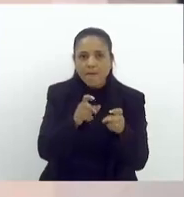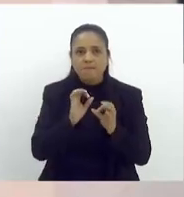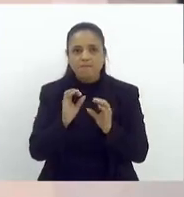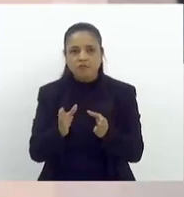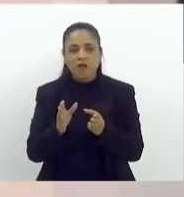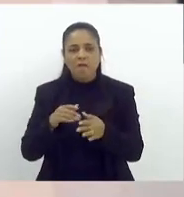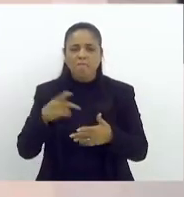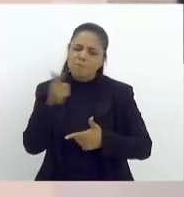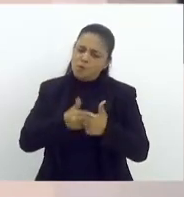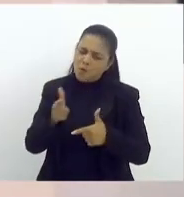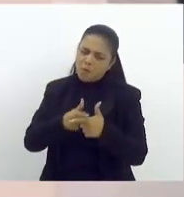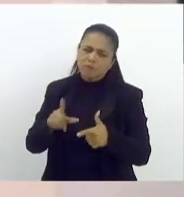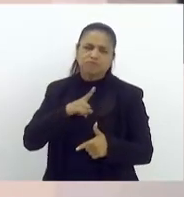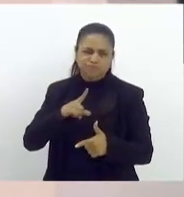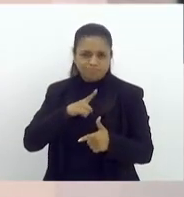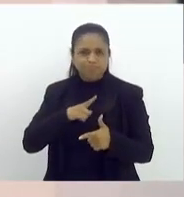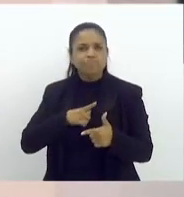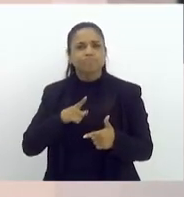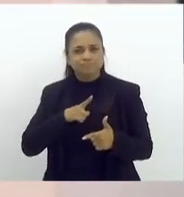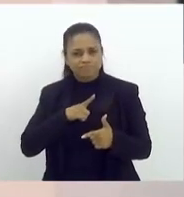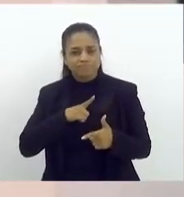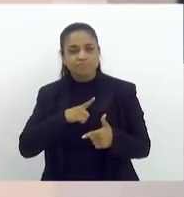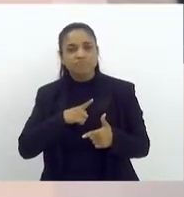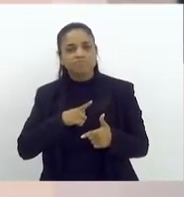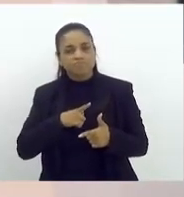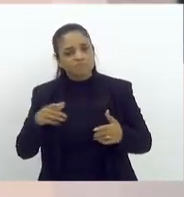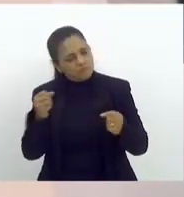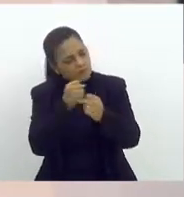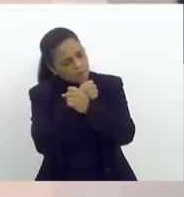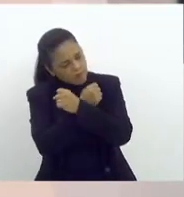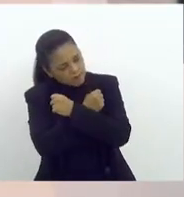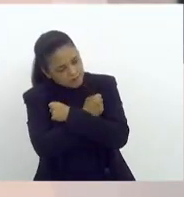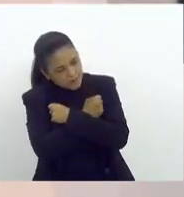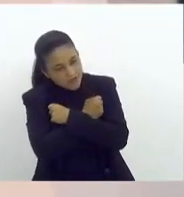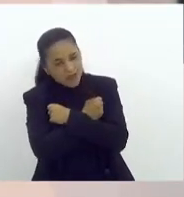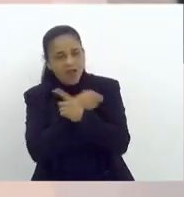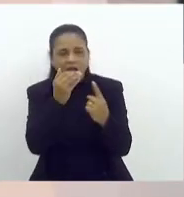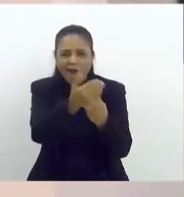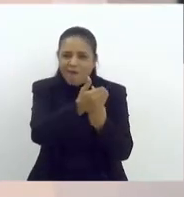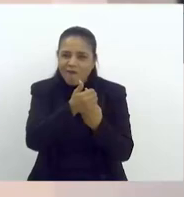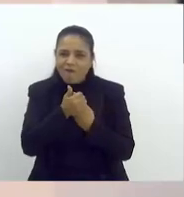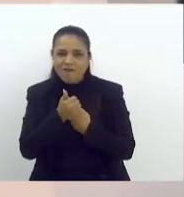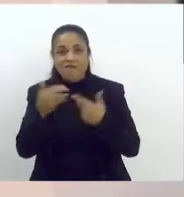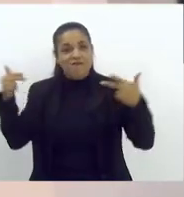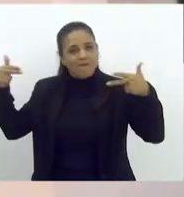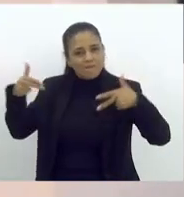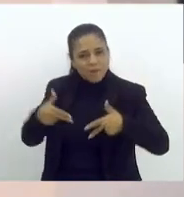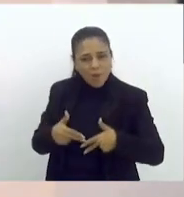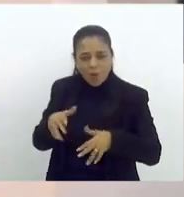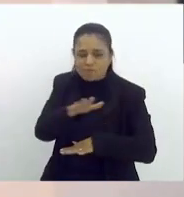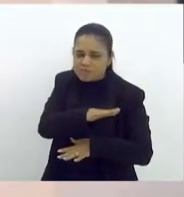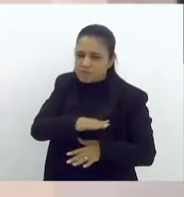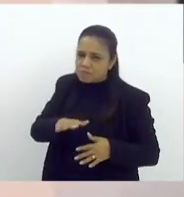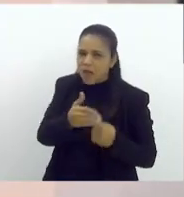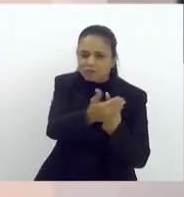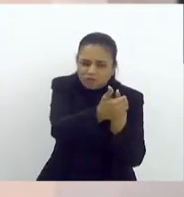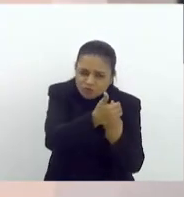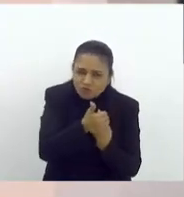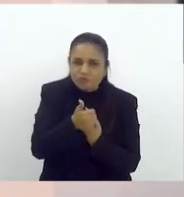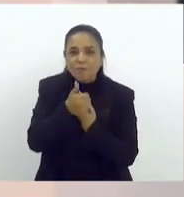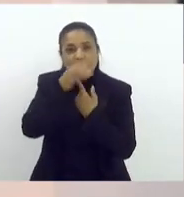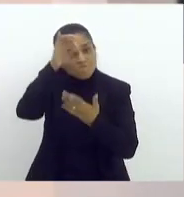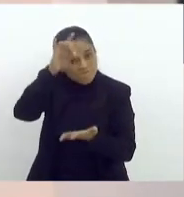n problemas aqui com todo mundo mano Vamos se abraçar vamos se acolher o Hip hop é um espaço de acolhimento